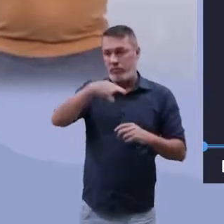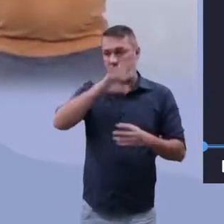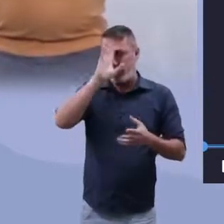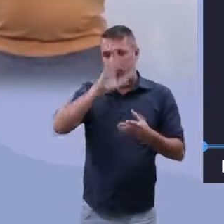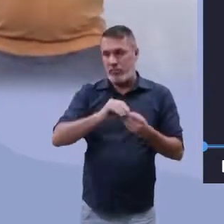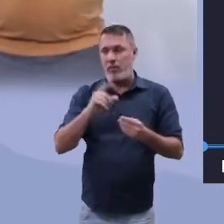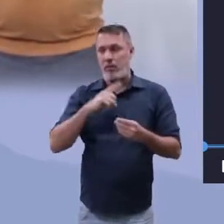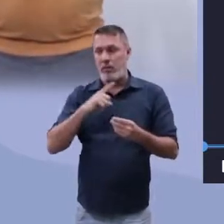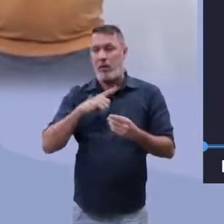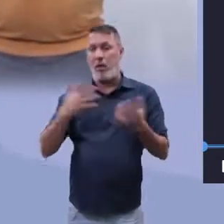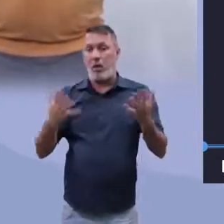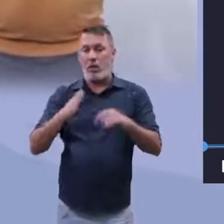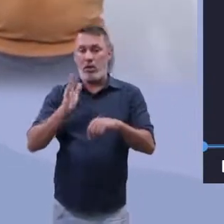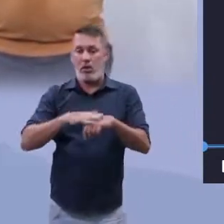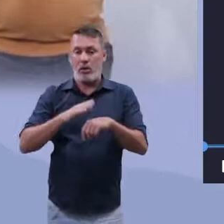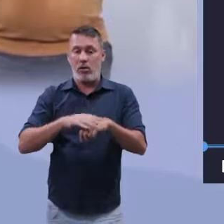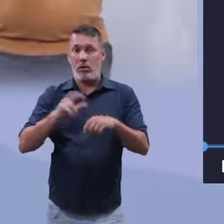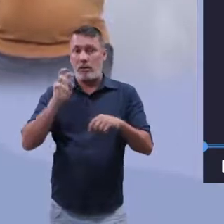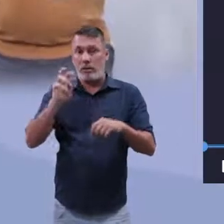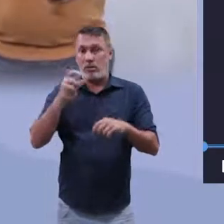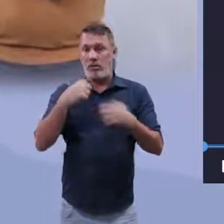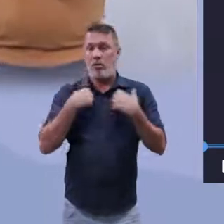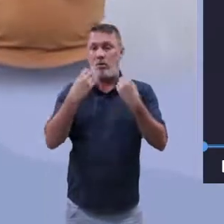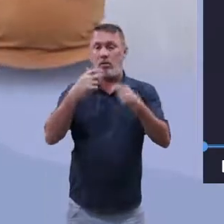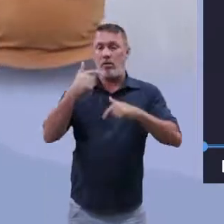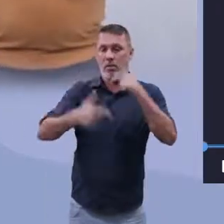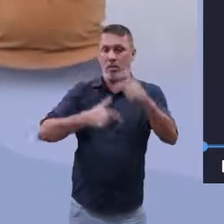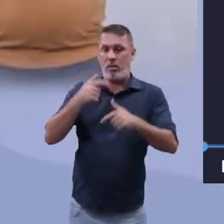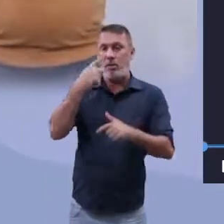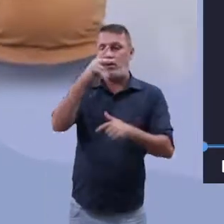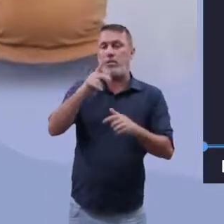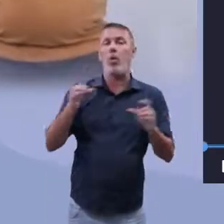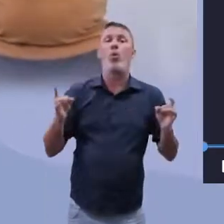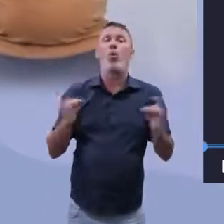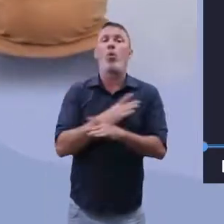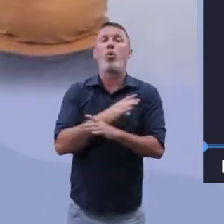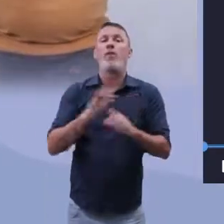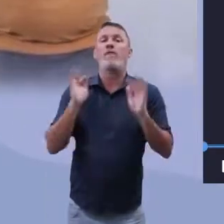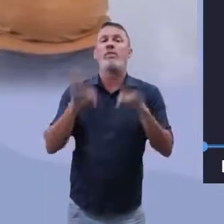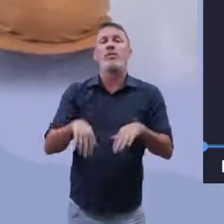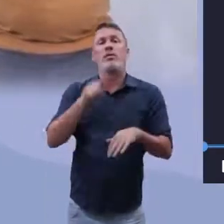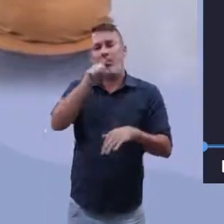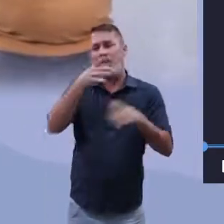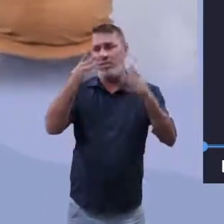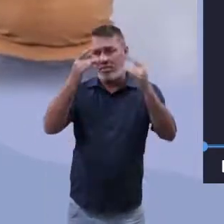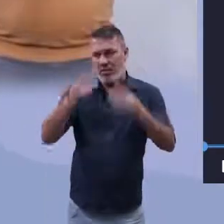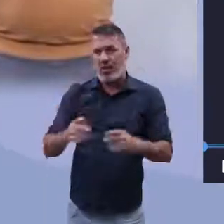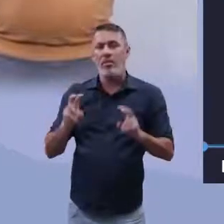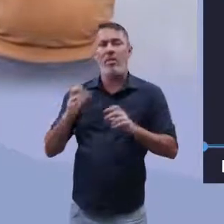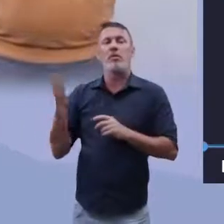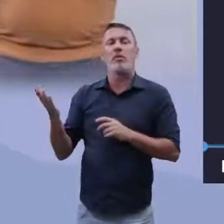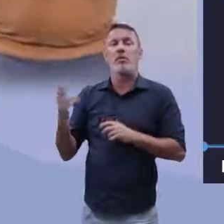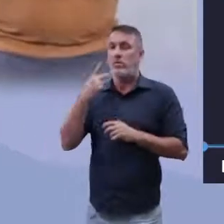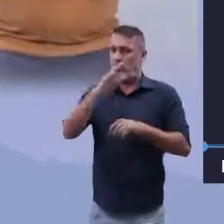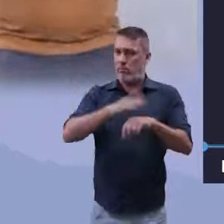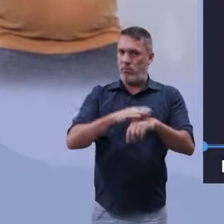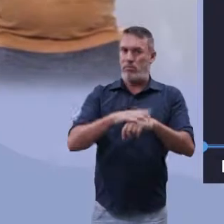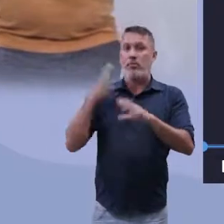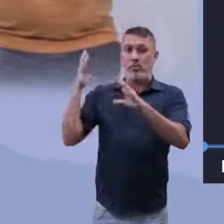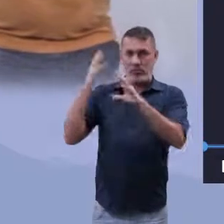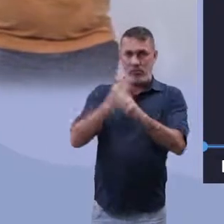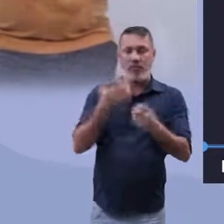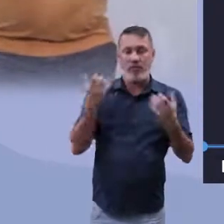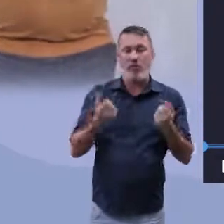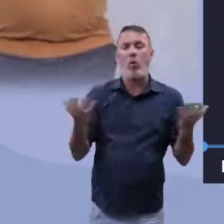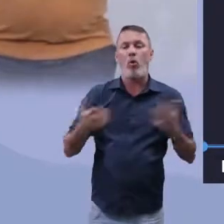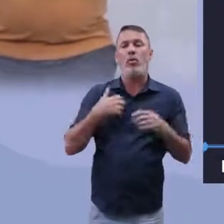meus queridos, nós trabalhamos a competência 5, vou deixar essa atividade para vocês. Façam uma conclusão detalhada sobre esse tema. Só